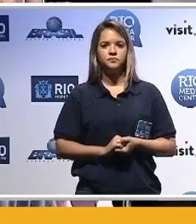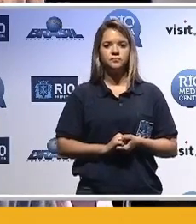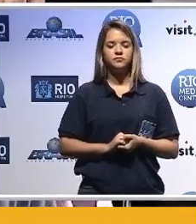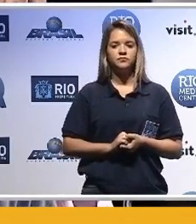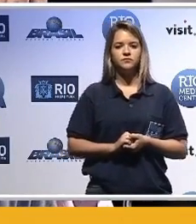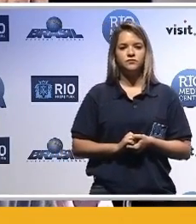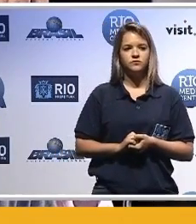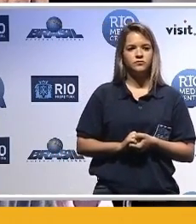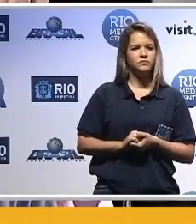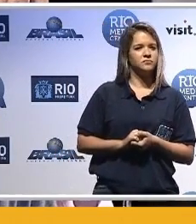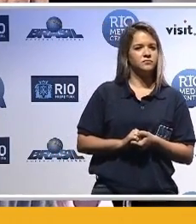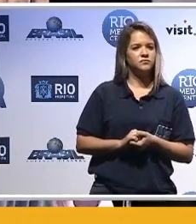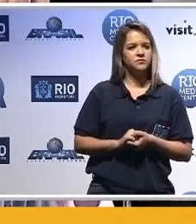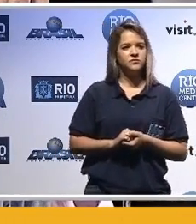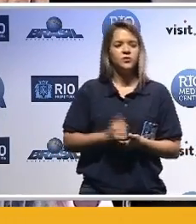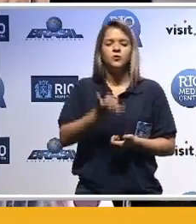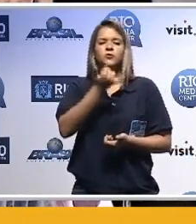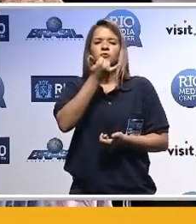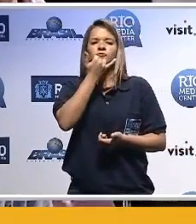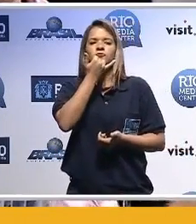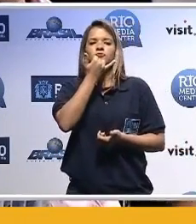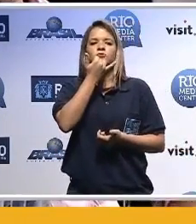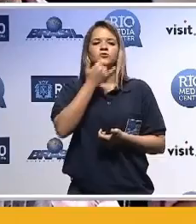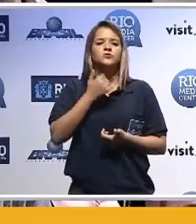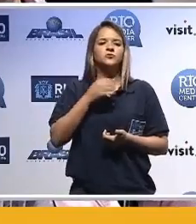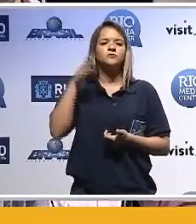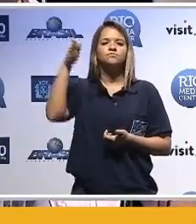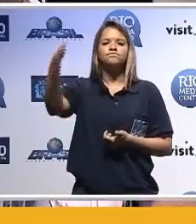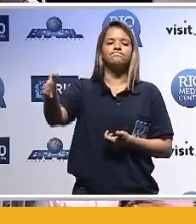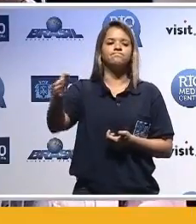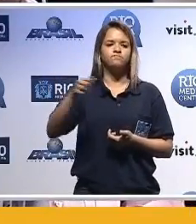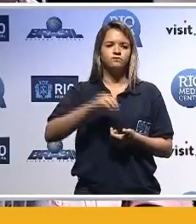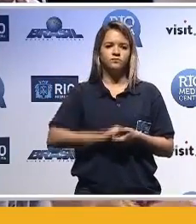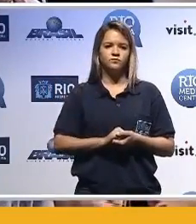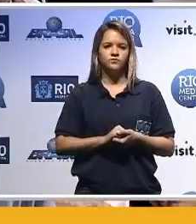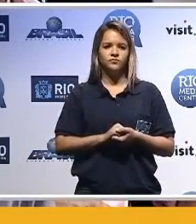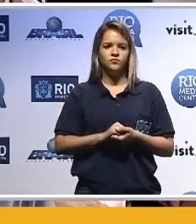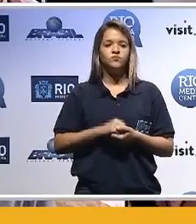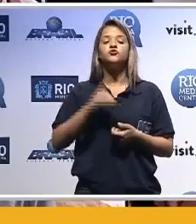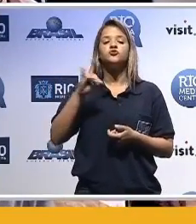Desculpa, quando que você esteve lá em Foz? Abril.